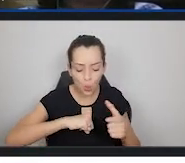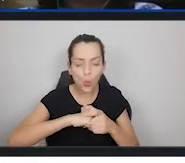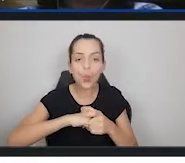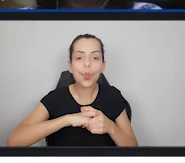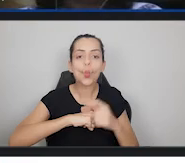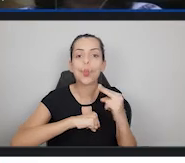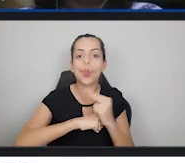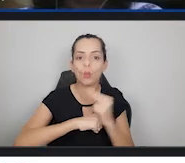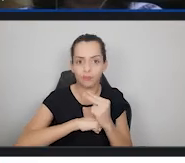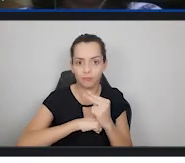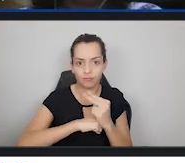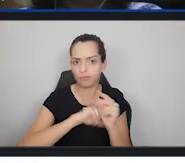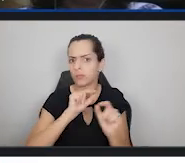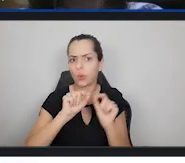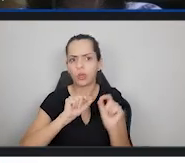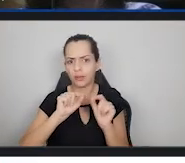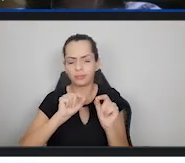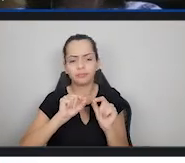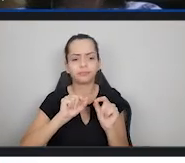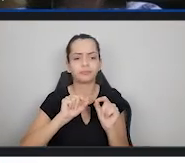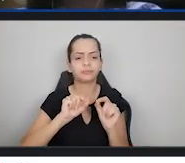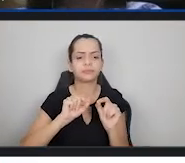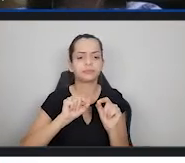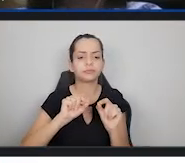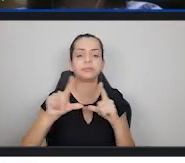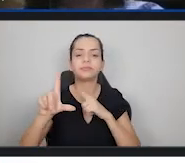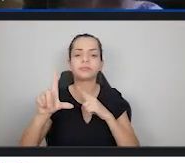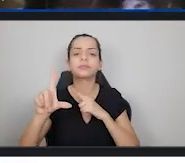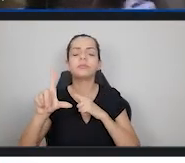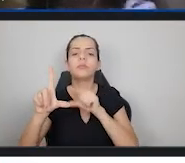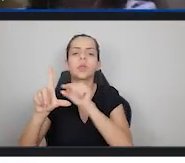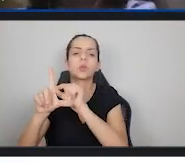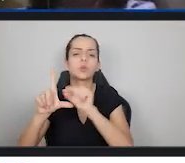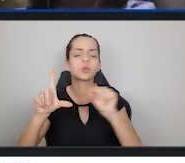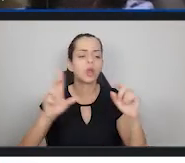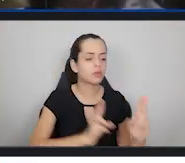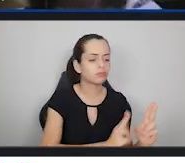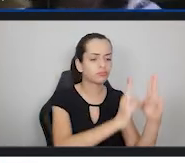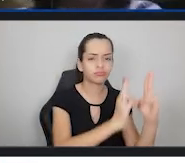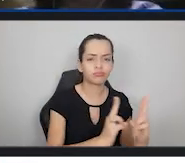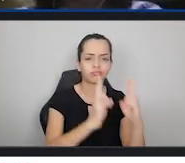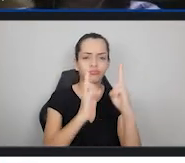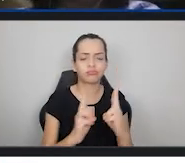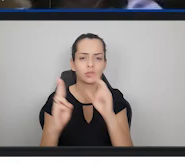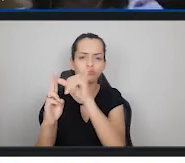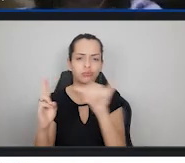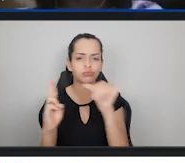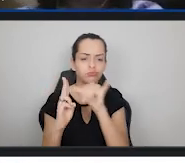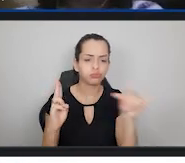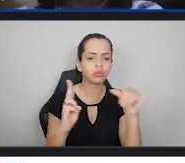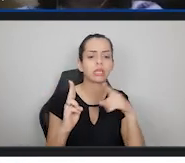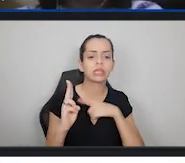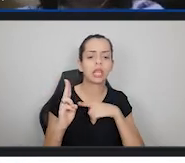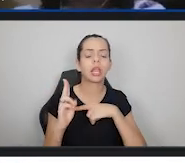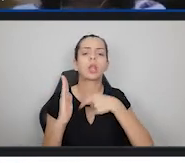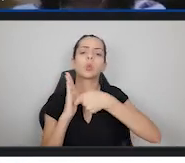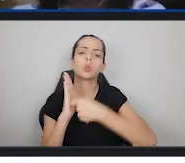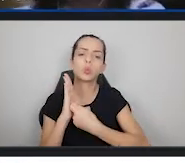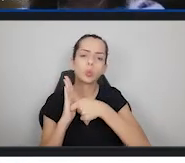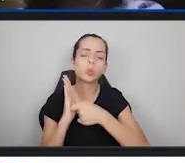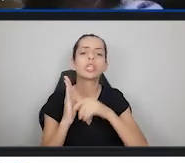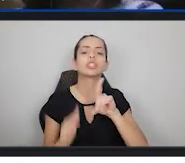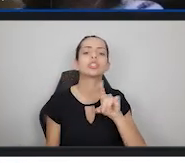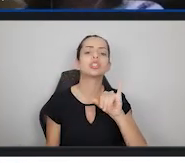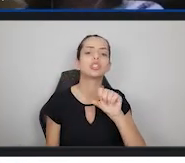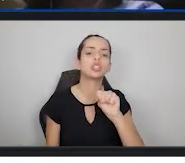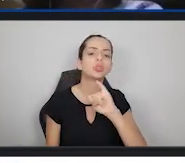você faça seletividade. O que é isso? Que o dispositivo de proteção, ele atue isolando a menor